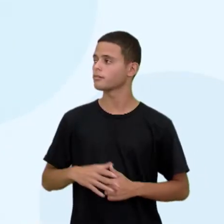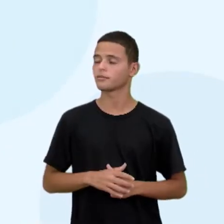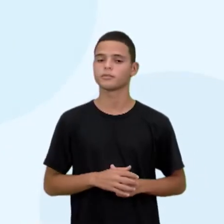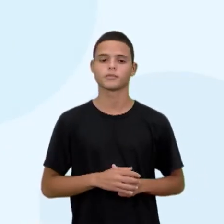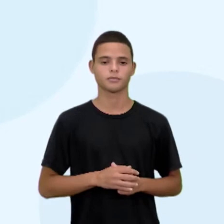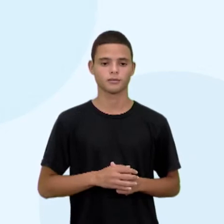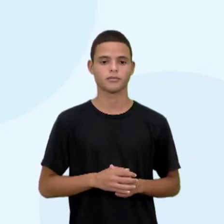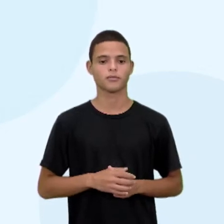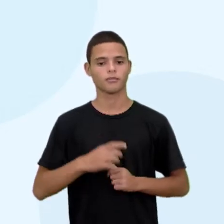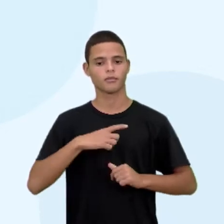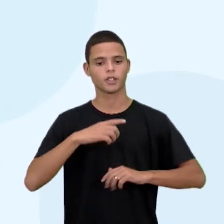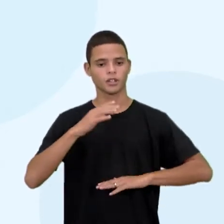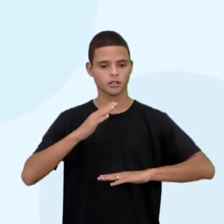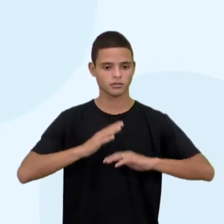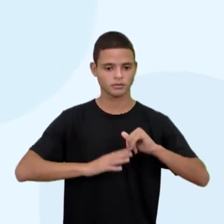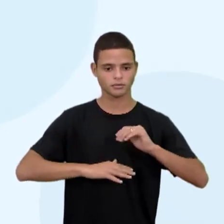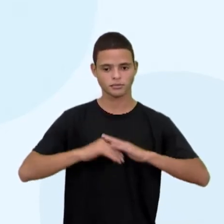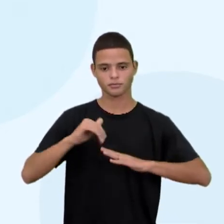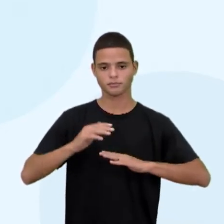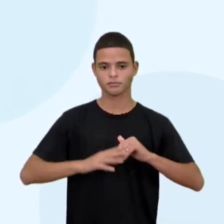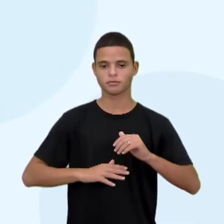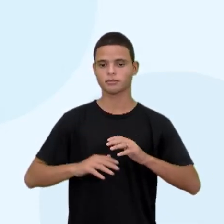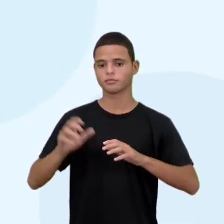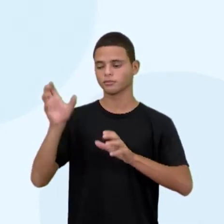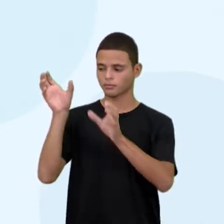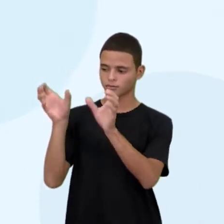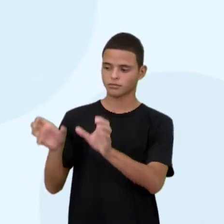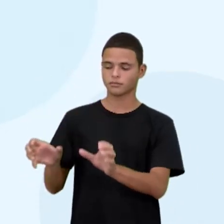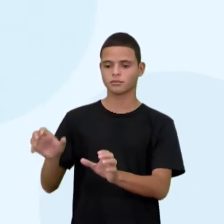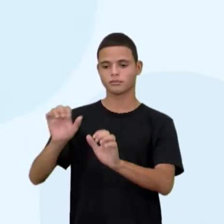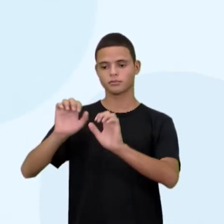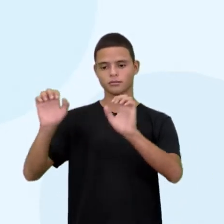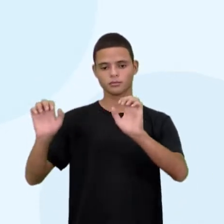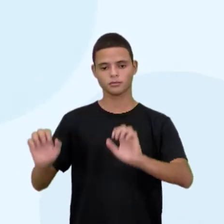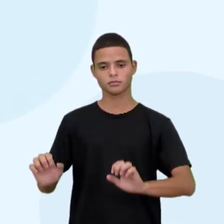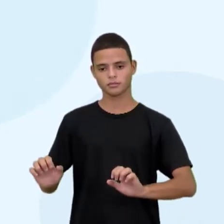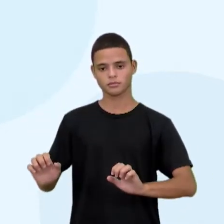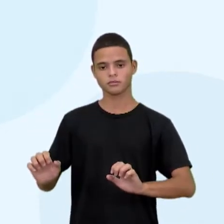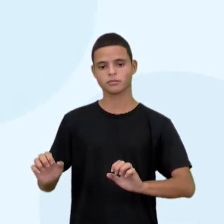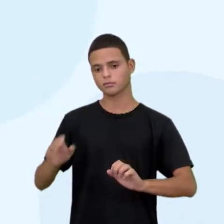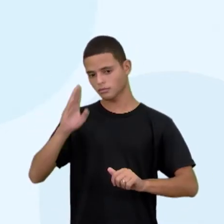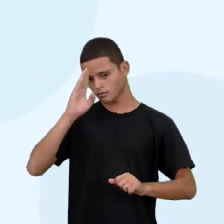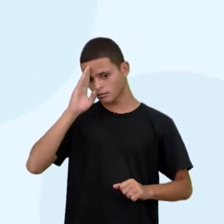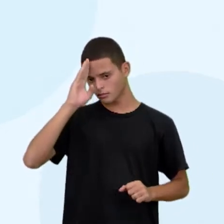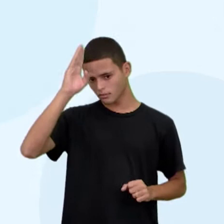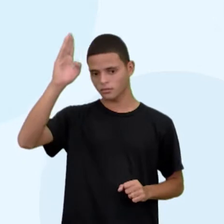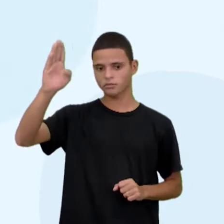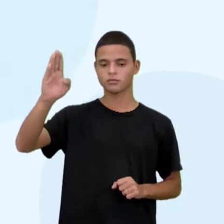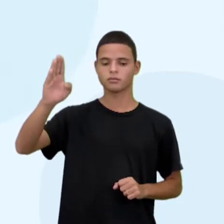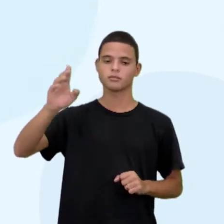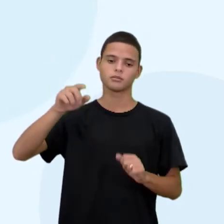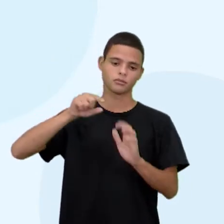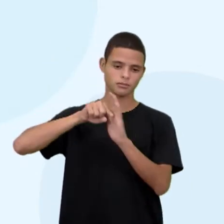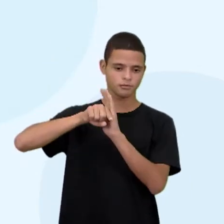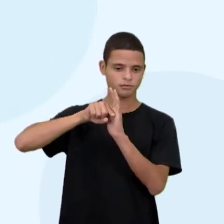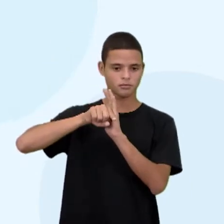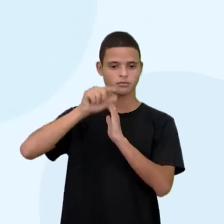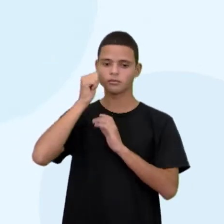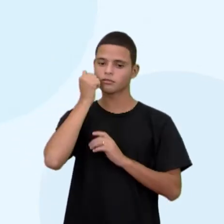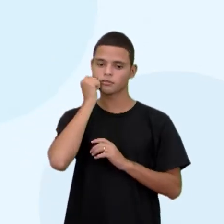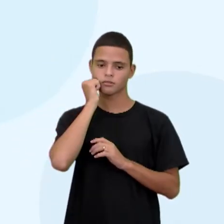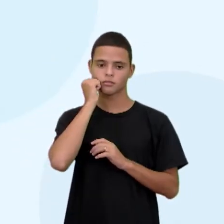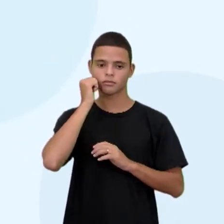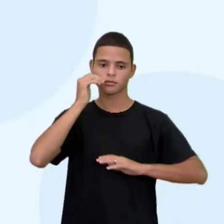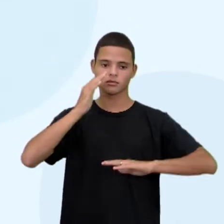temos aí as habilidades aí dos eixos estruturantes, né? Lembrando que o eixo principal aí é investigação